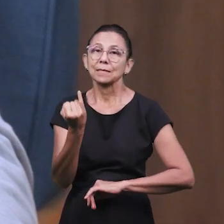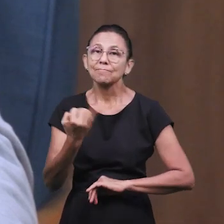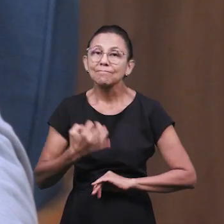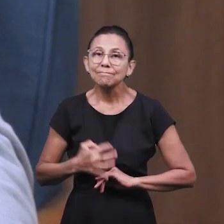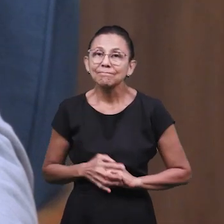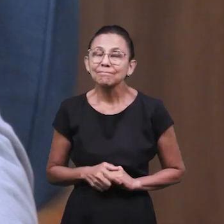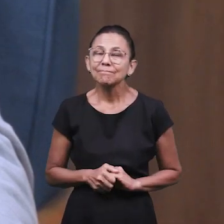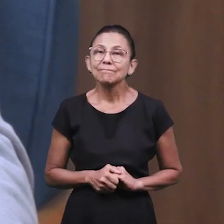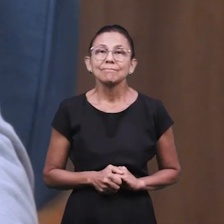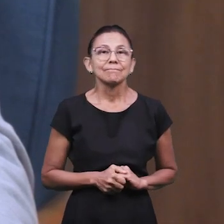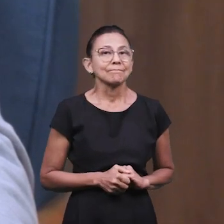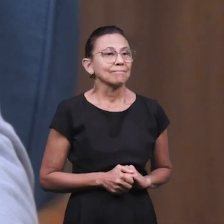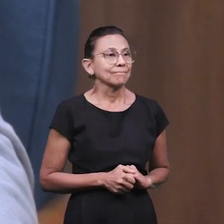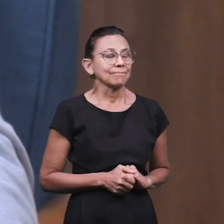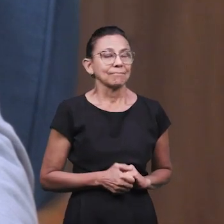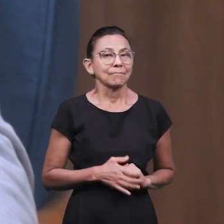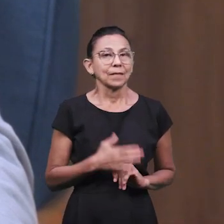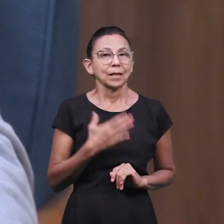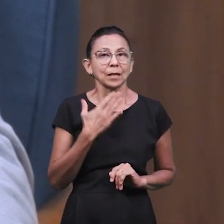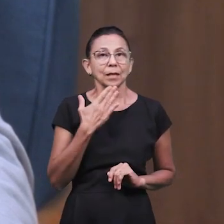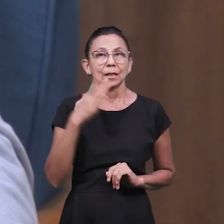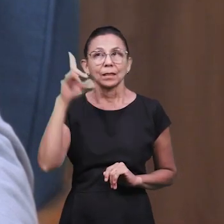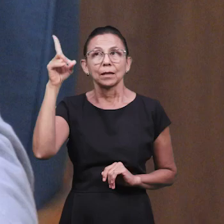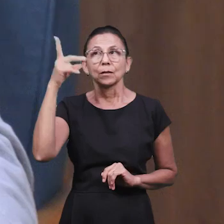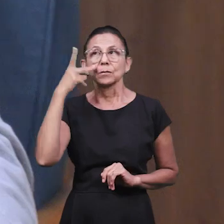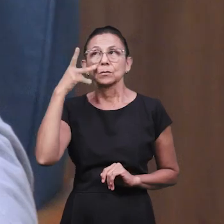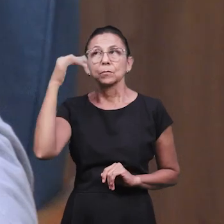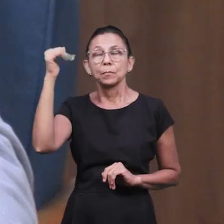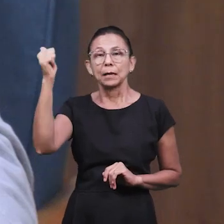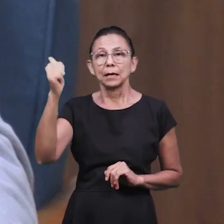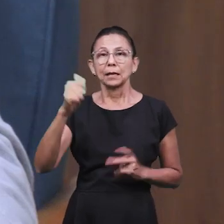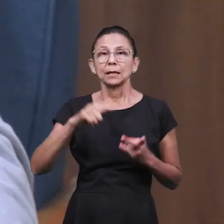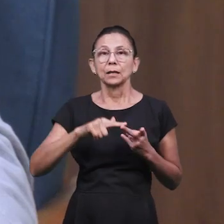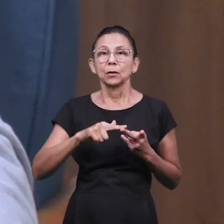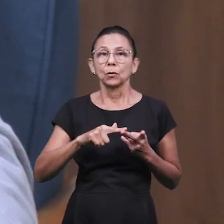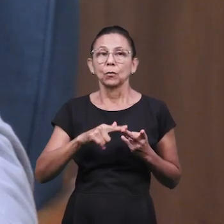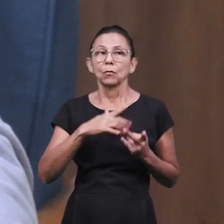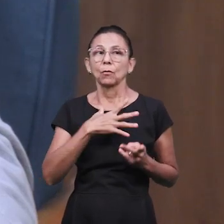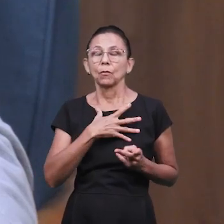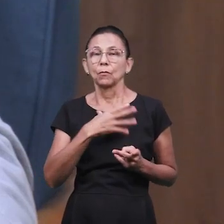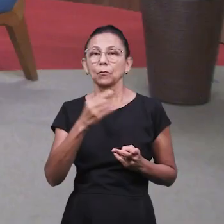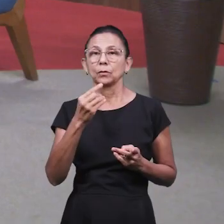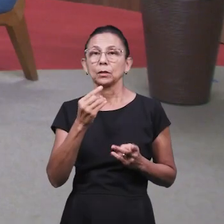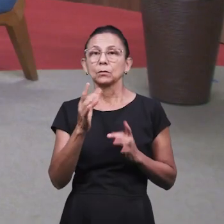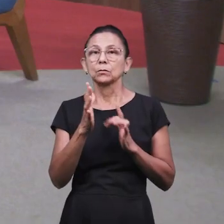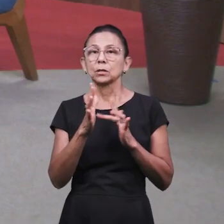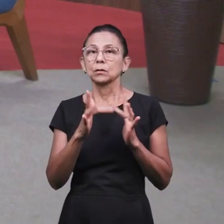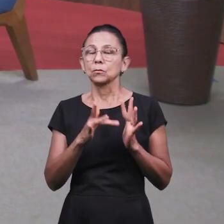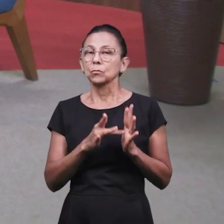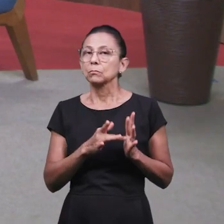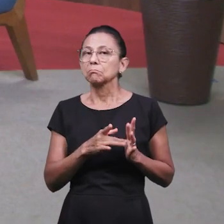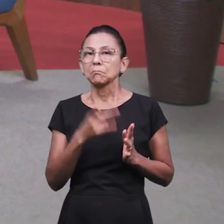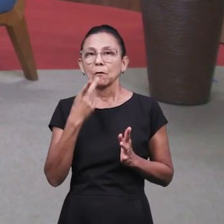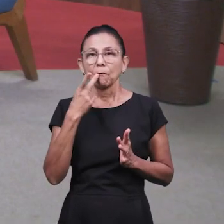nem o filho admite falar contra ele. Não é isso? Então,